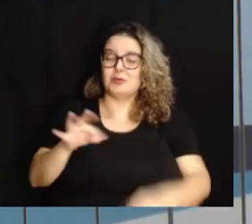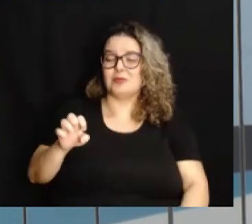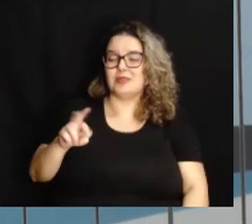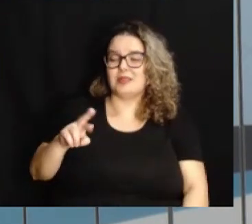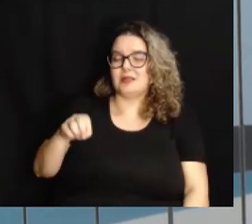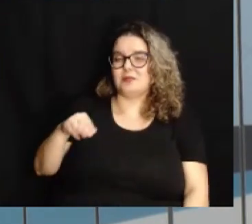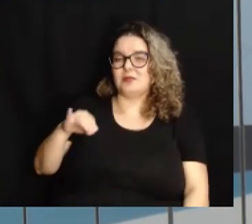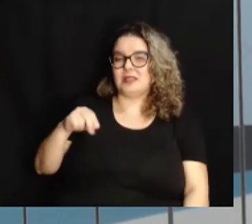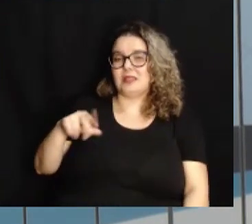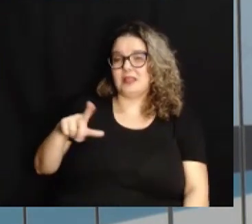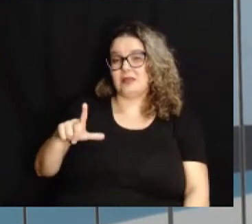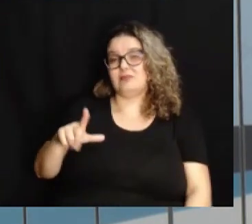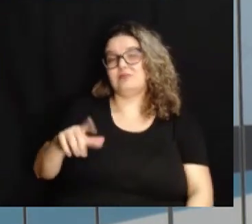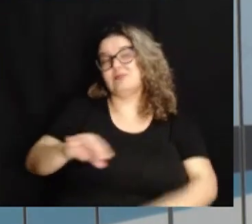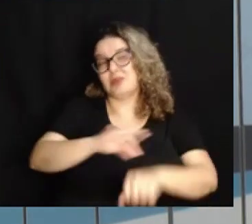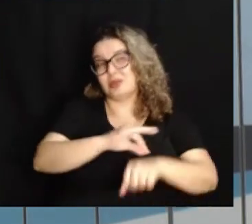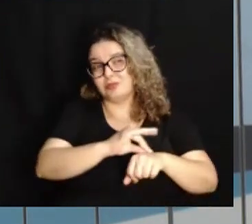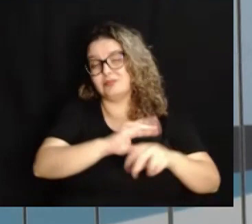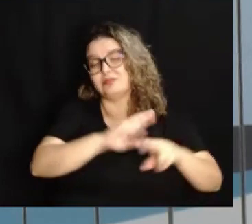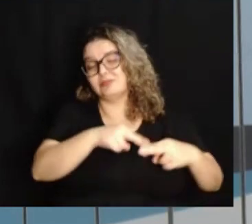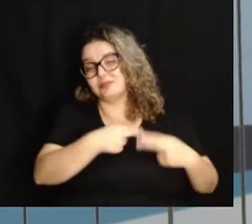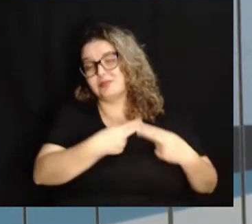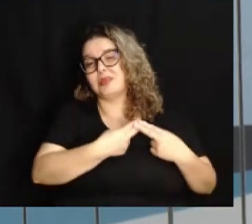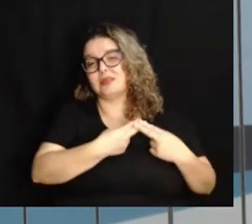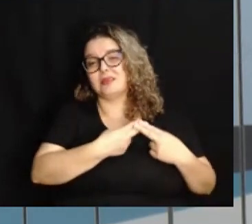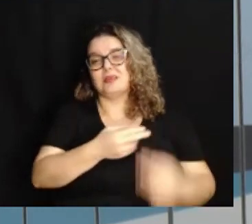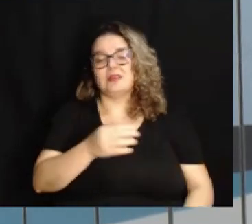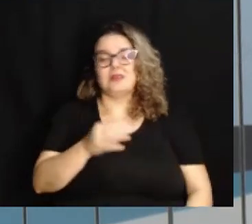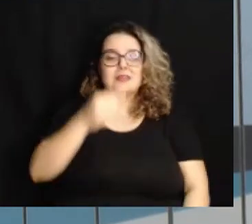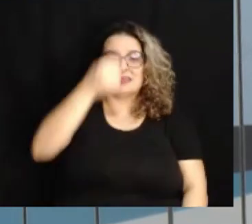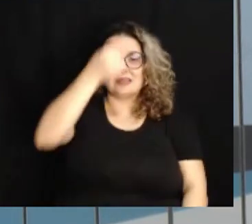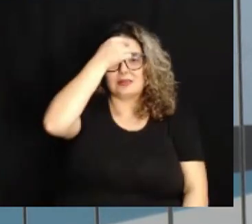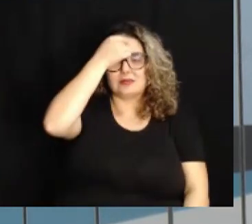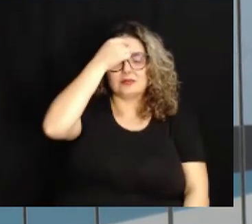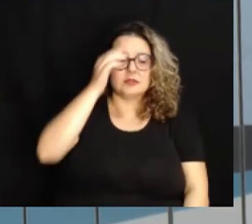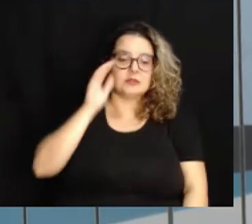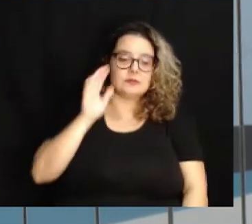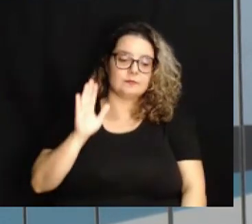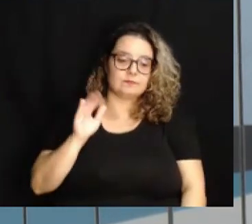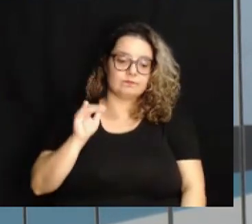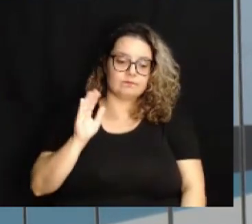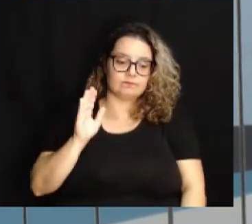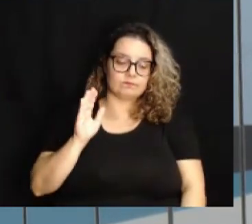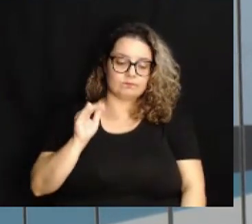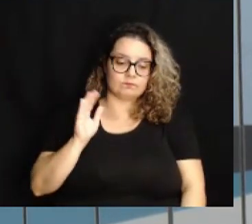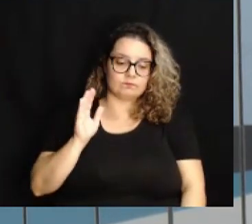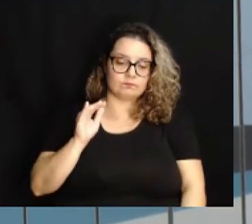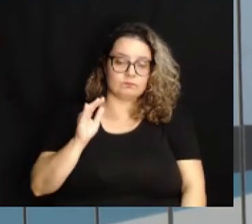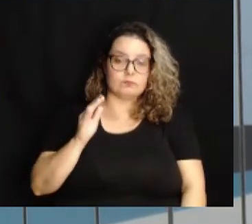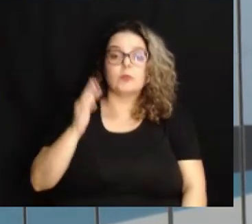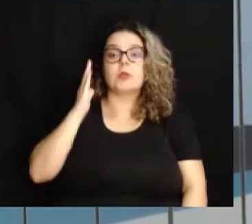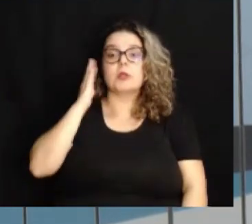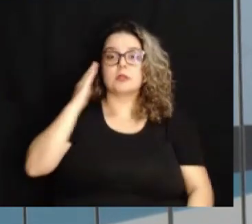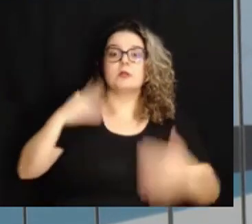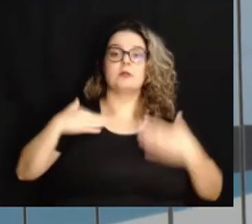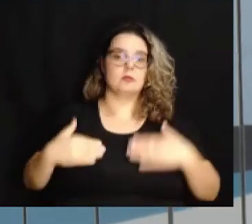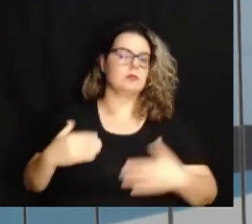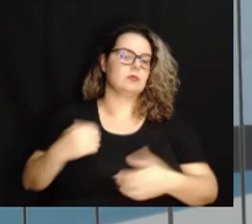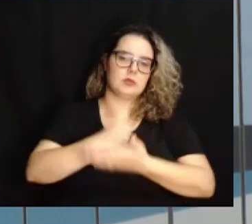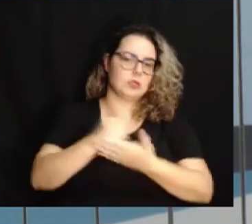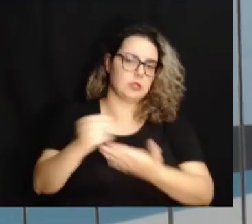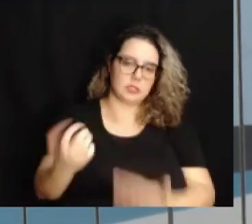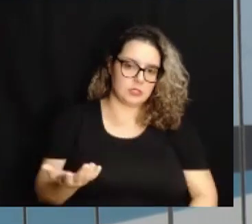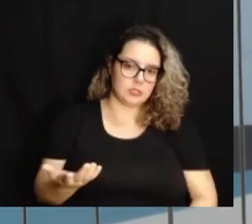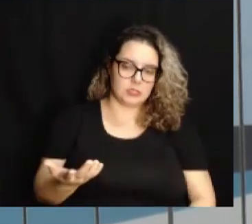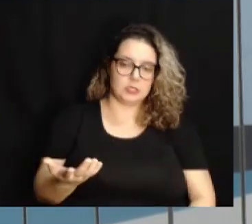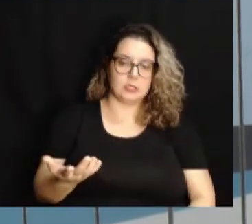antecipado, porque você vai se despedindo da consciência da pessoa, porque já sabe que o físico dela uma hora irá partir, né? Agora tem o luto, por